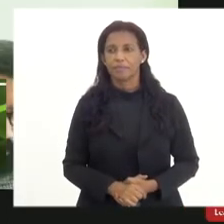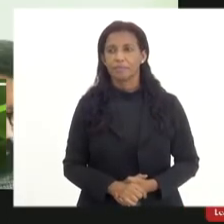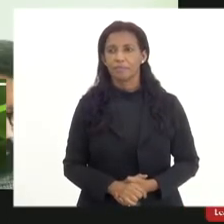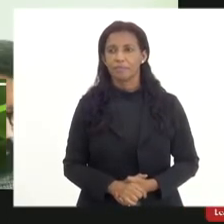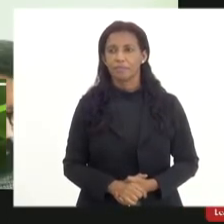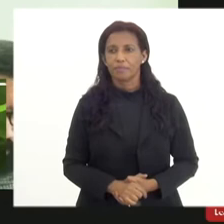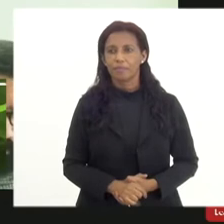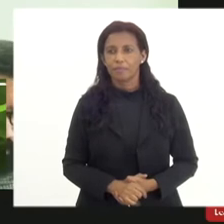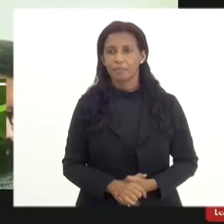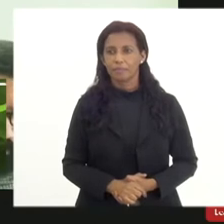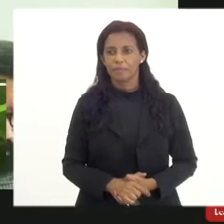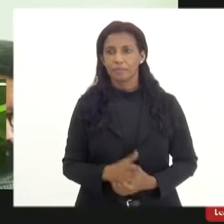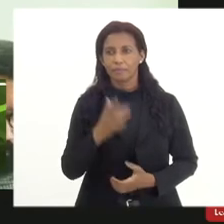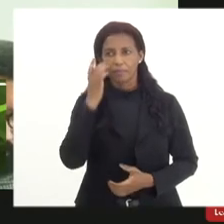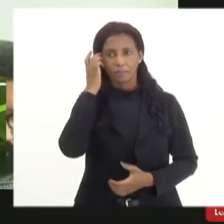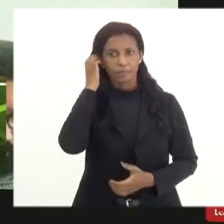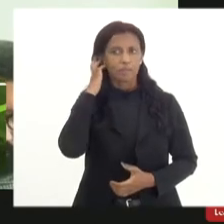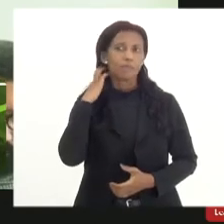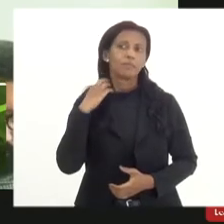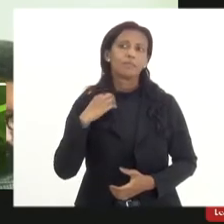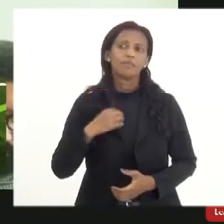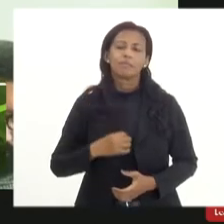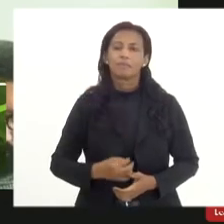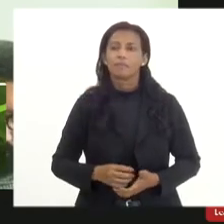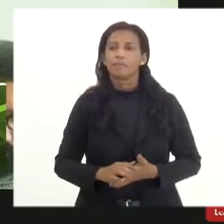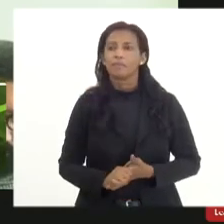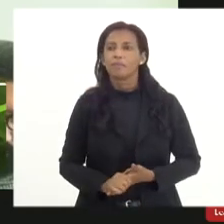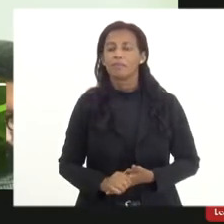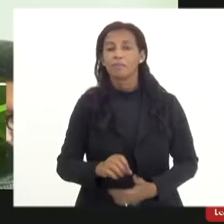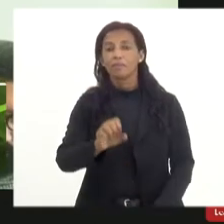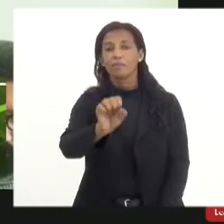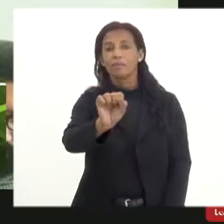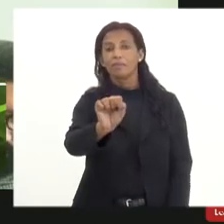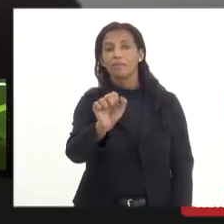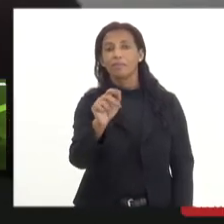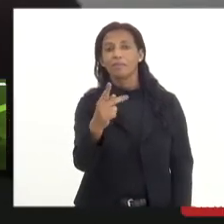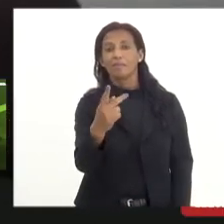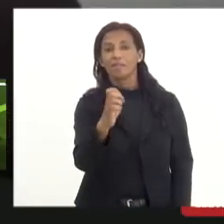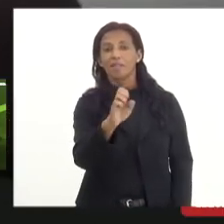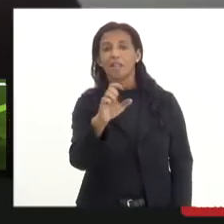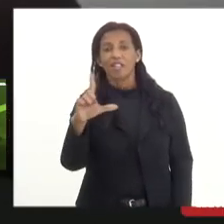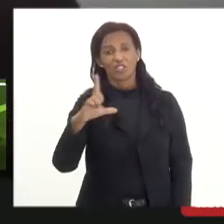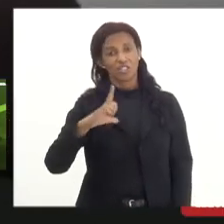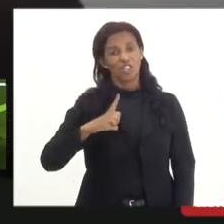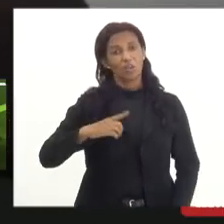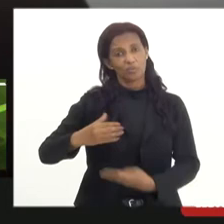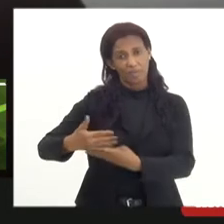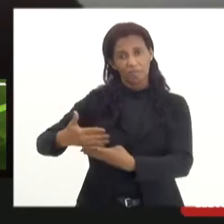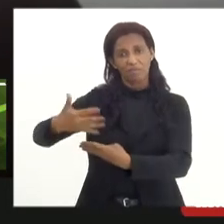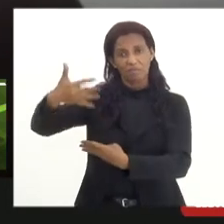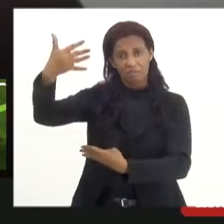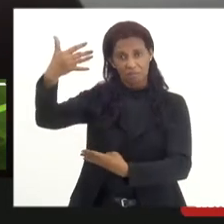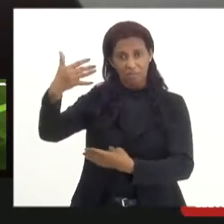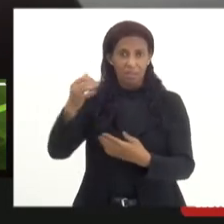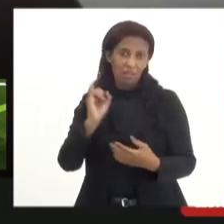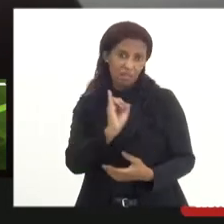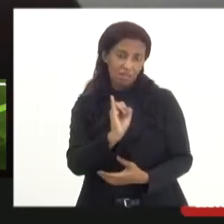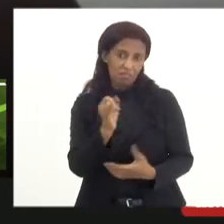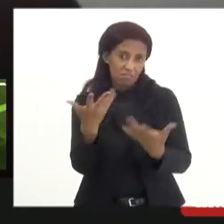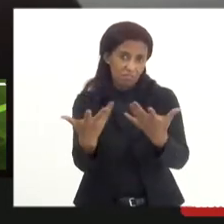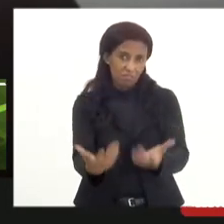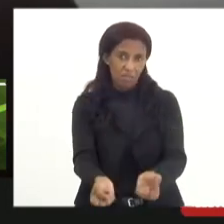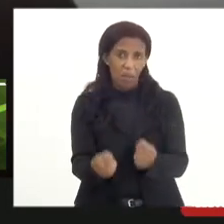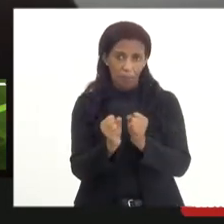Presidente? Pois não, Thomas. A Shell trouxe uma breve apresentação aqui. Se permitir, a gente